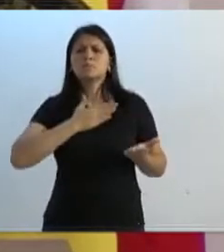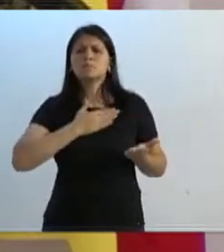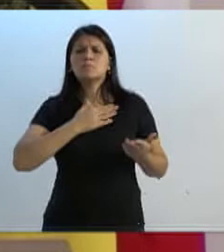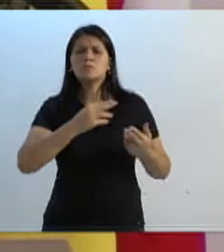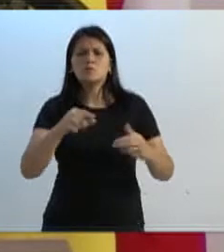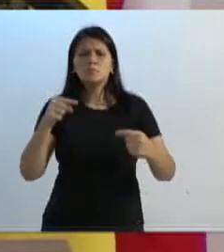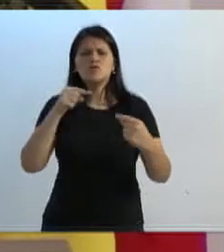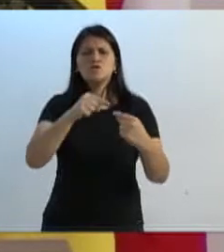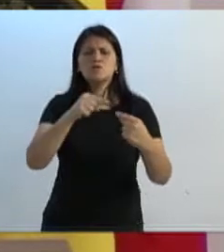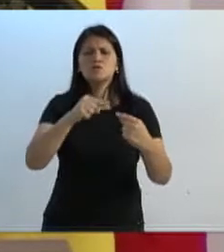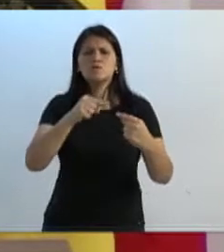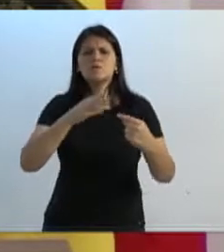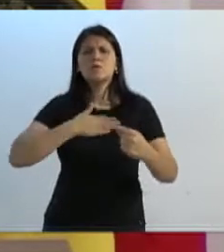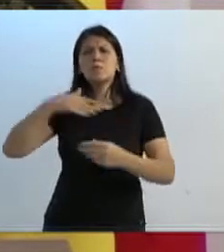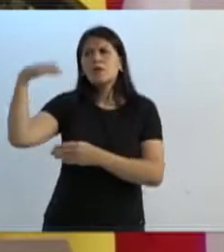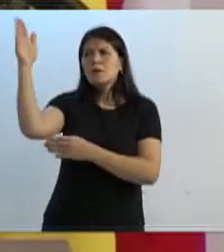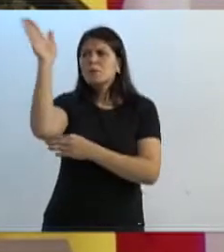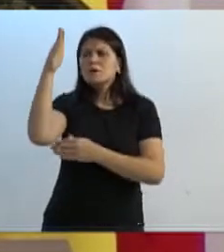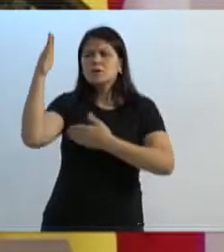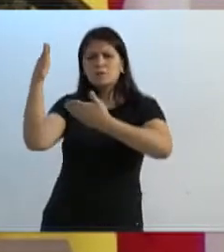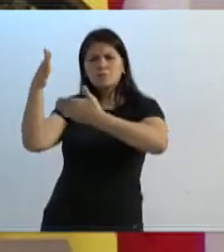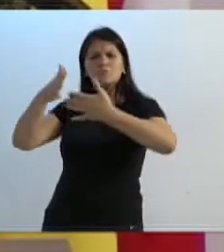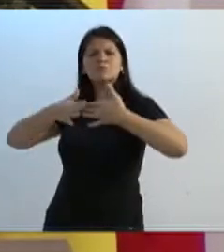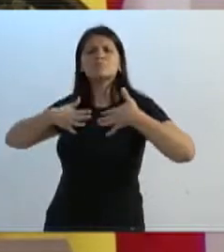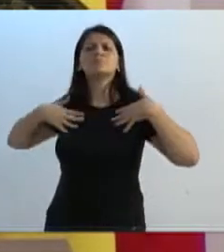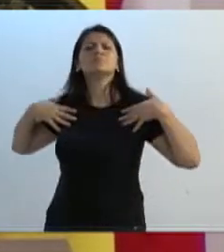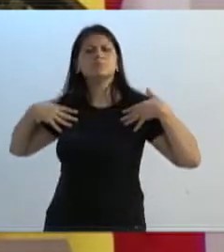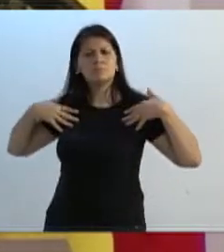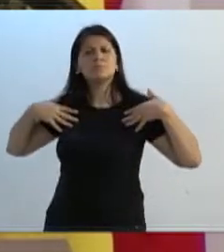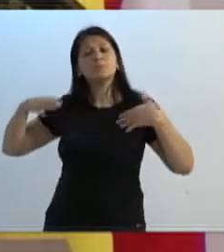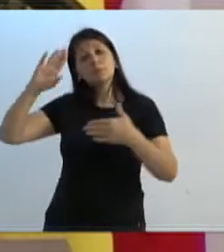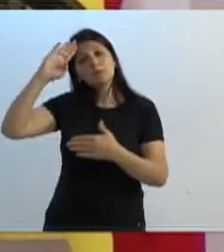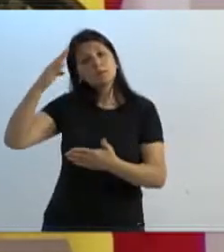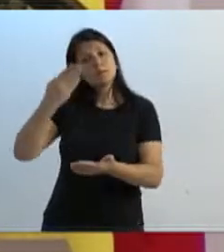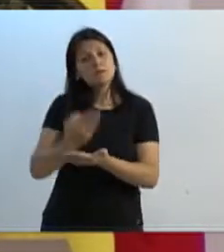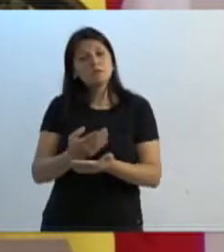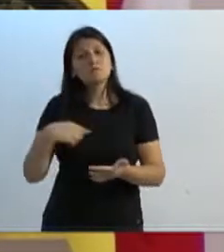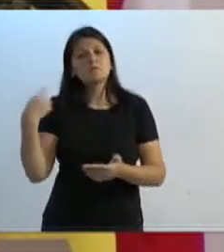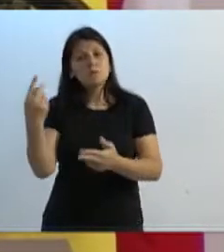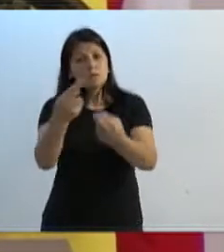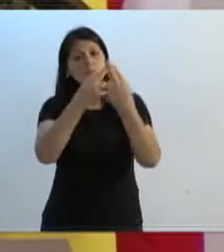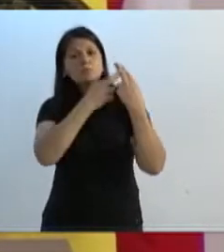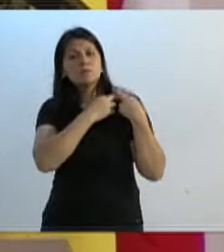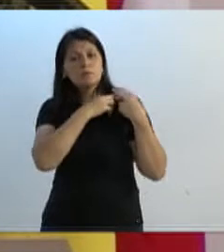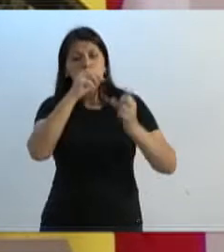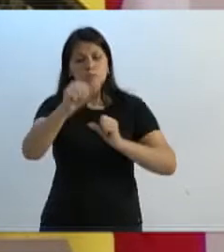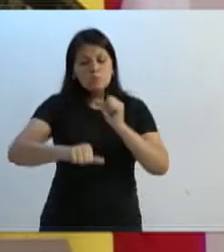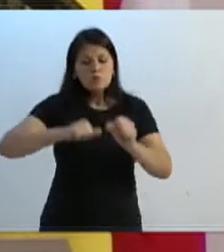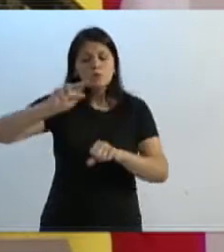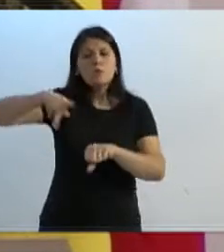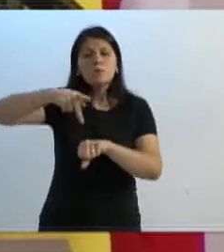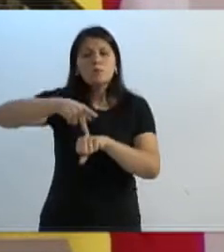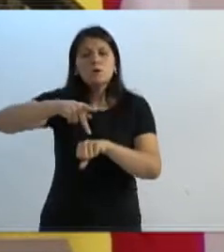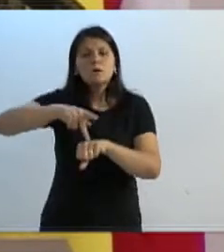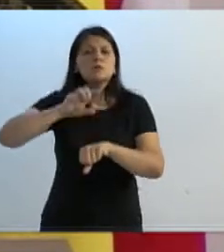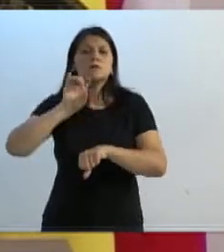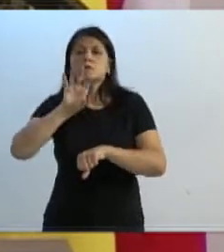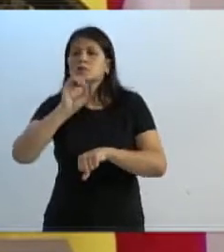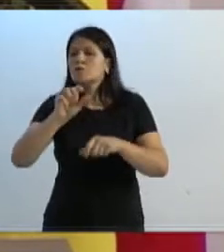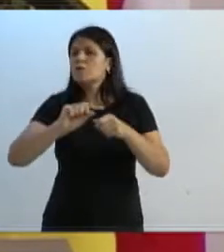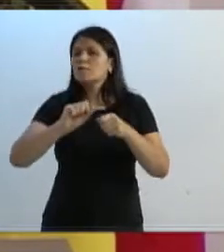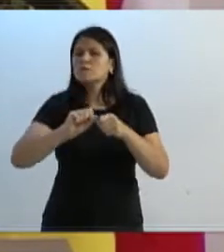meu país com muito orgulho. E acredito piamente que nós temos um dever de transformação nesse país e que esse dever só vai ser feito com